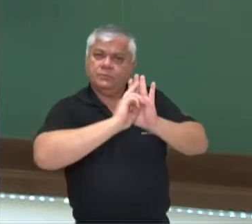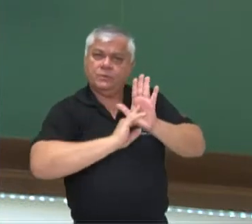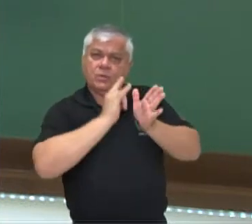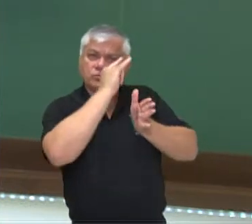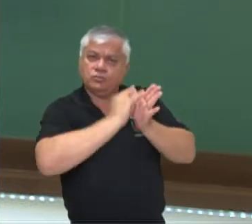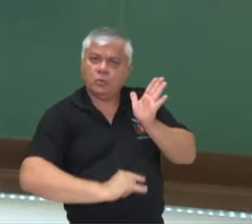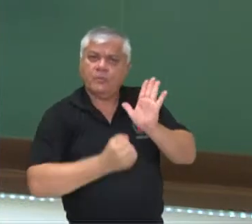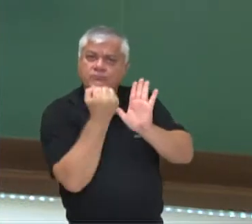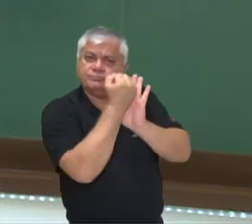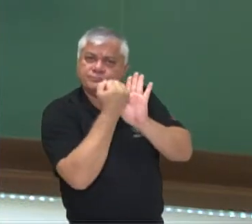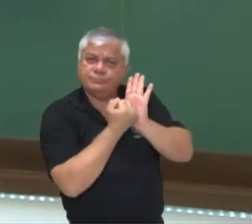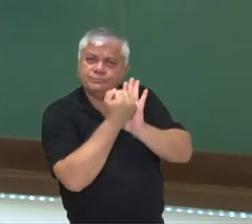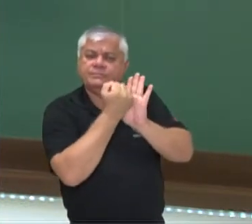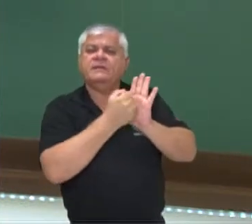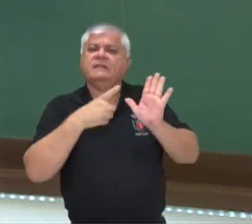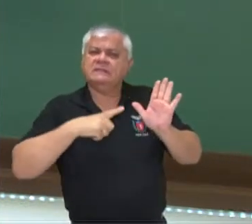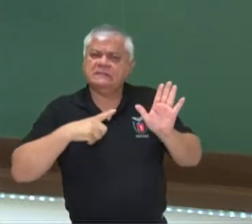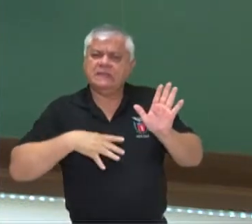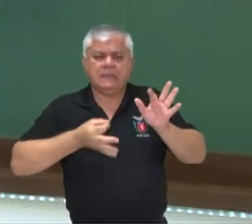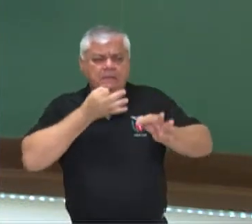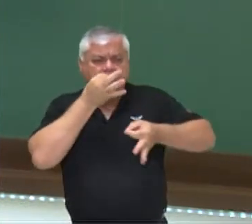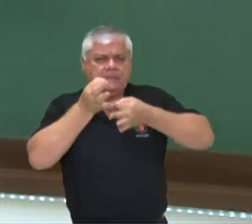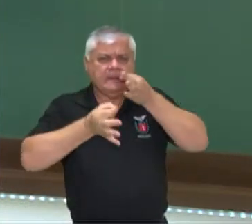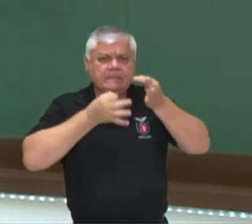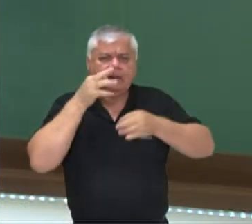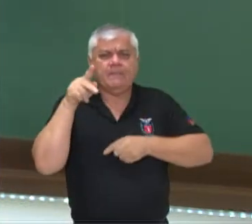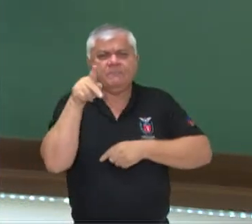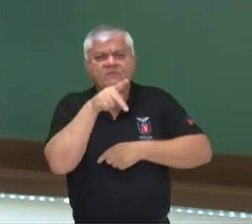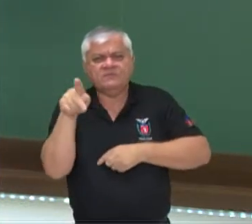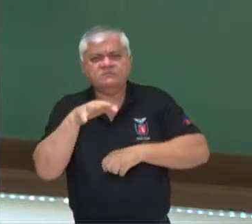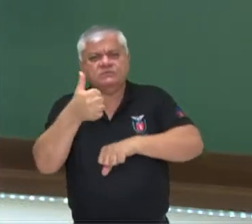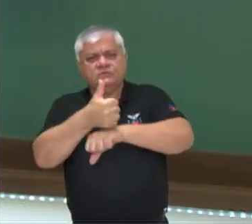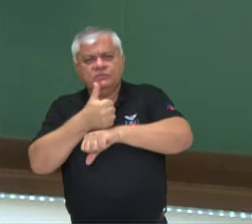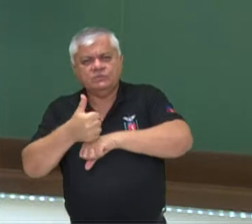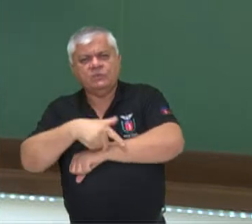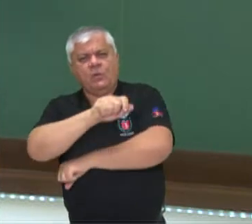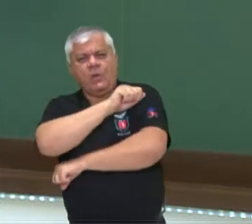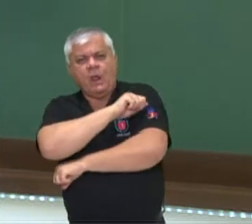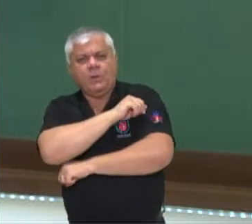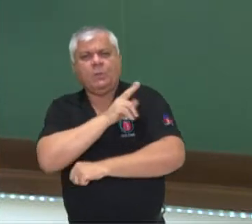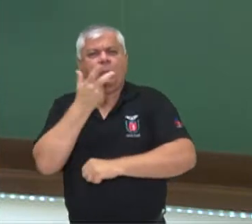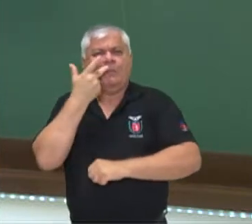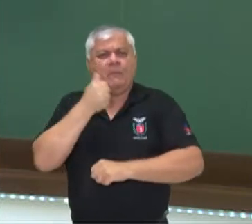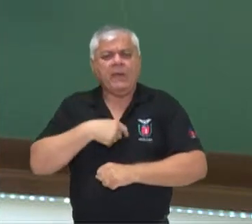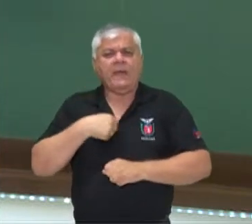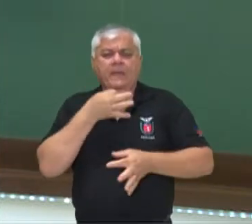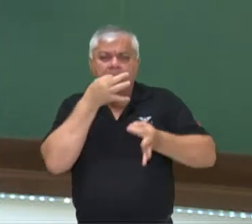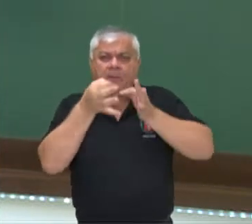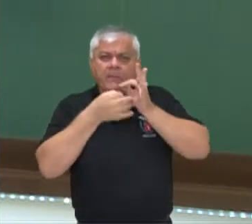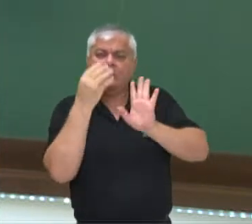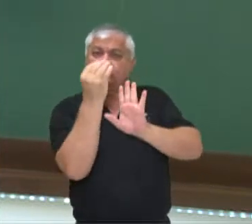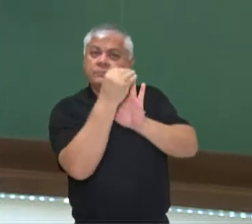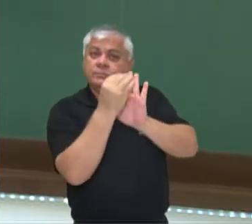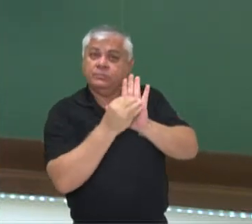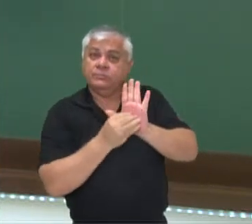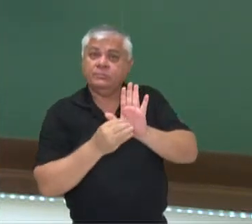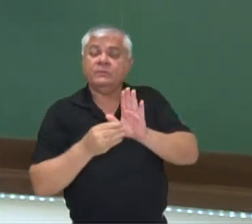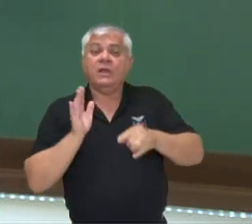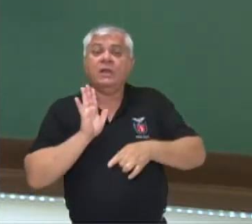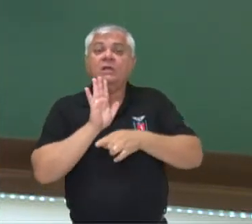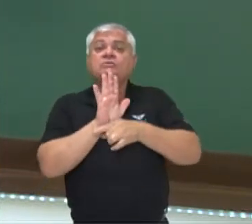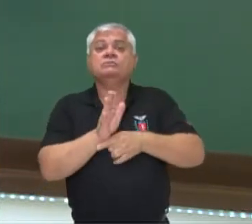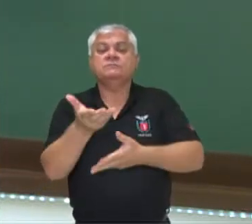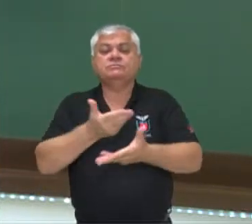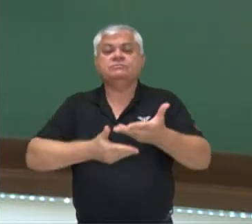com várias mãos, a partir dos vários setores que compõem a escola, que contém as regras para uma boa convivência